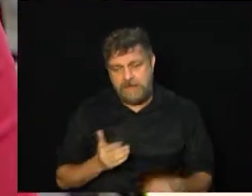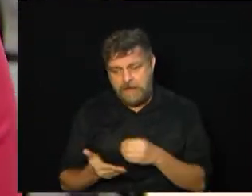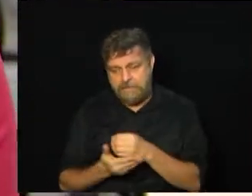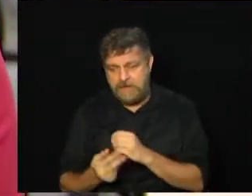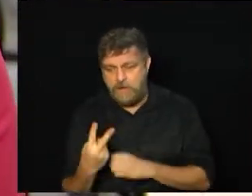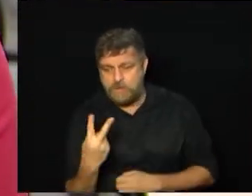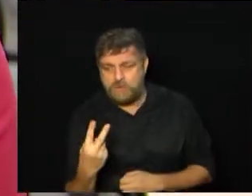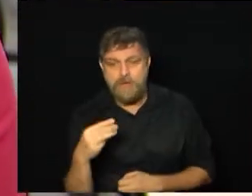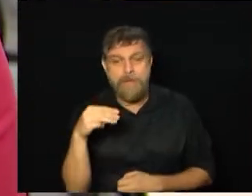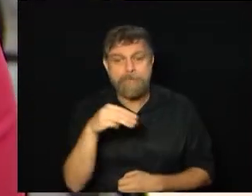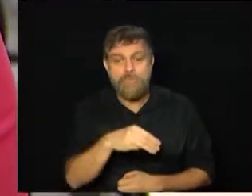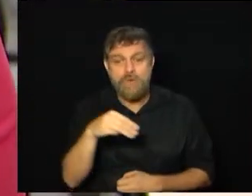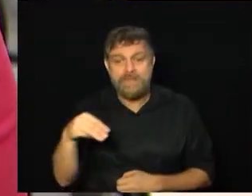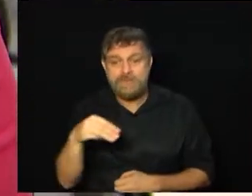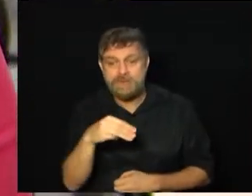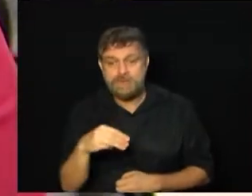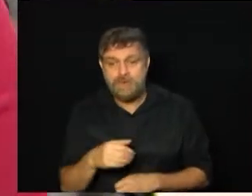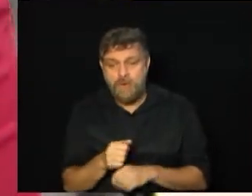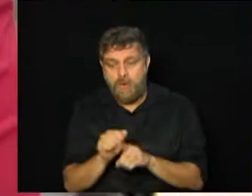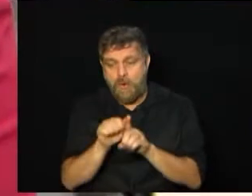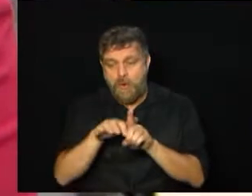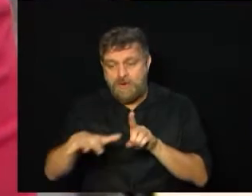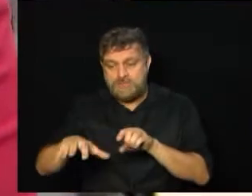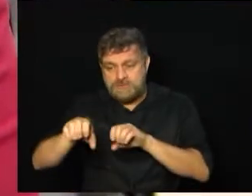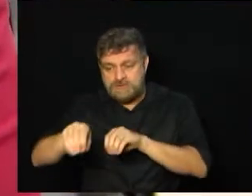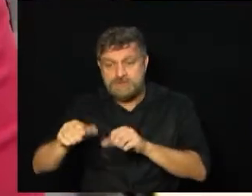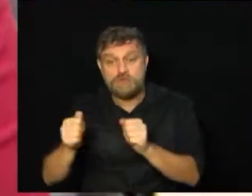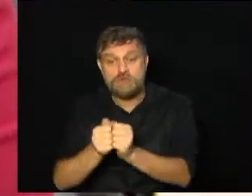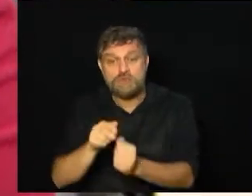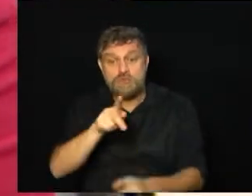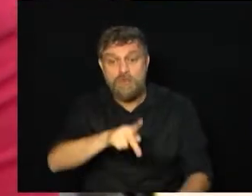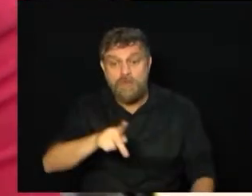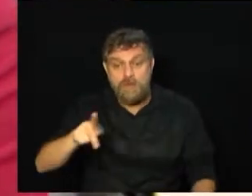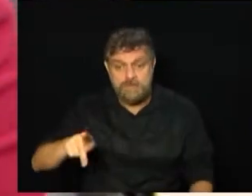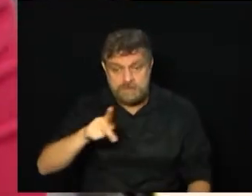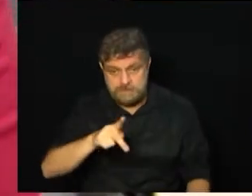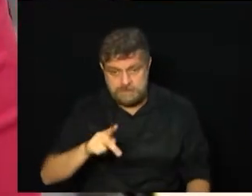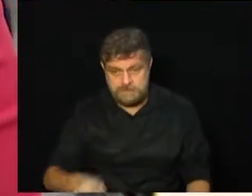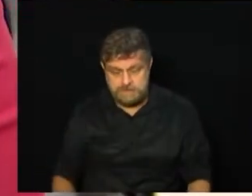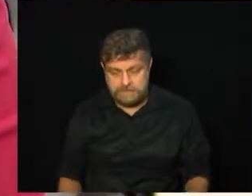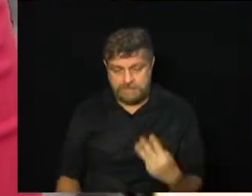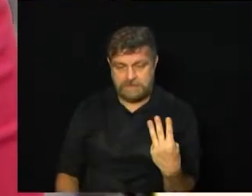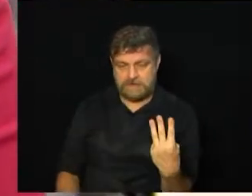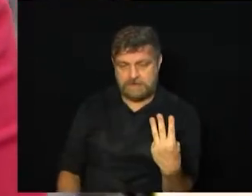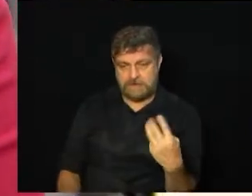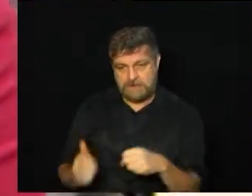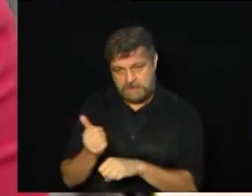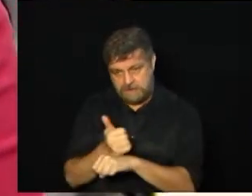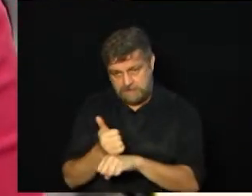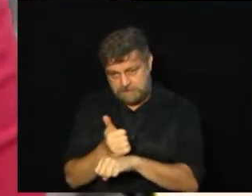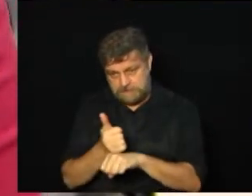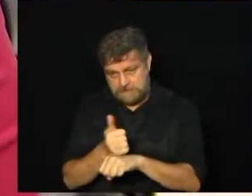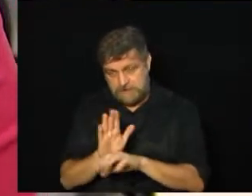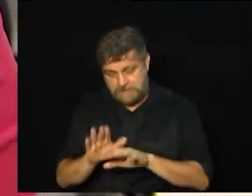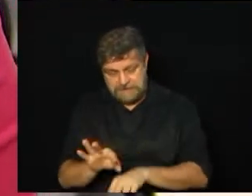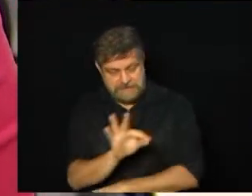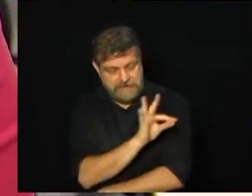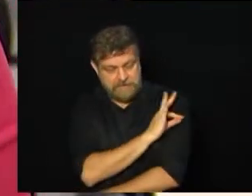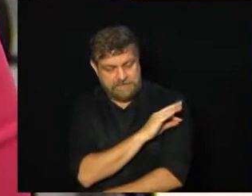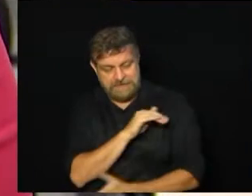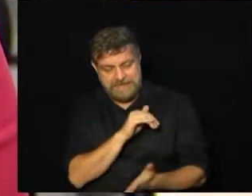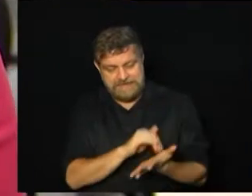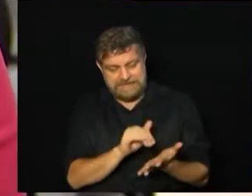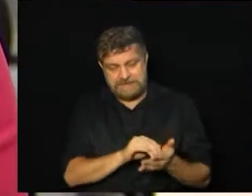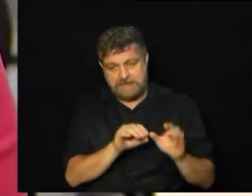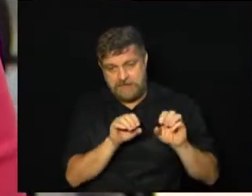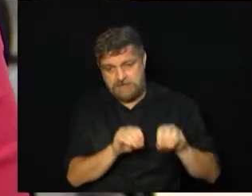2 monitores ou agentes de educação infantil, mais o professor. Só que a Prefeitura, a Secretaria Municipal de